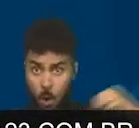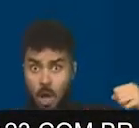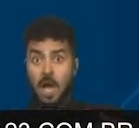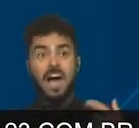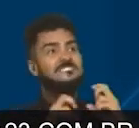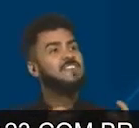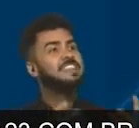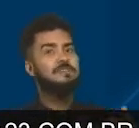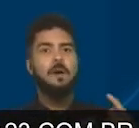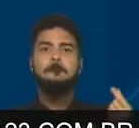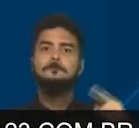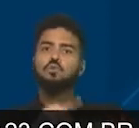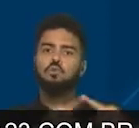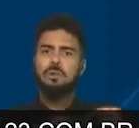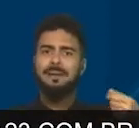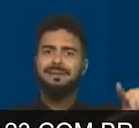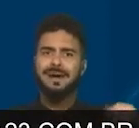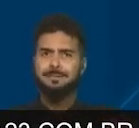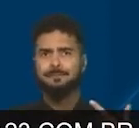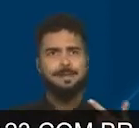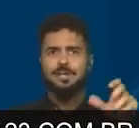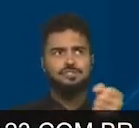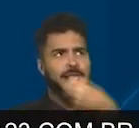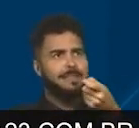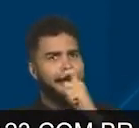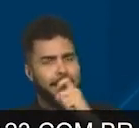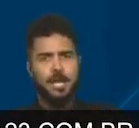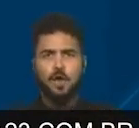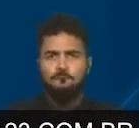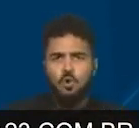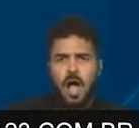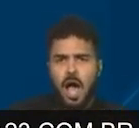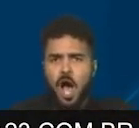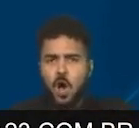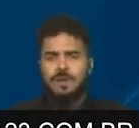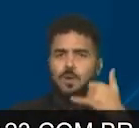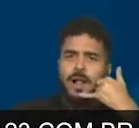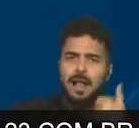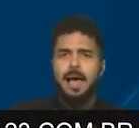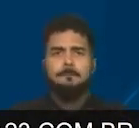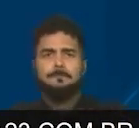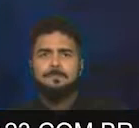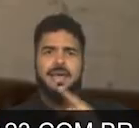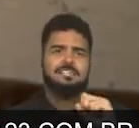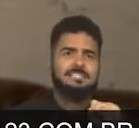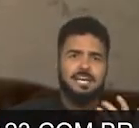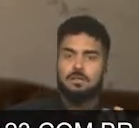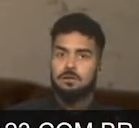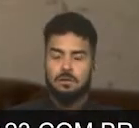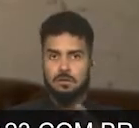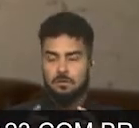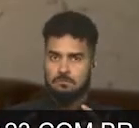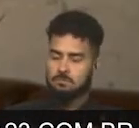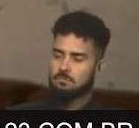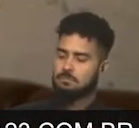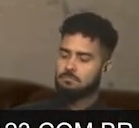preços absurdos: geladeira, fogão, celular, PlayStation, videogames. Eu me dei conta de